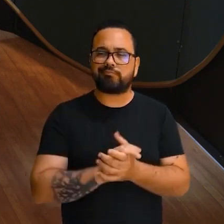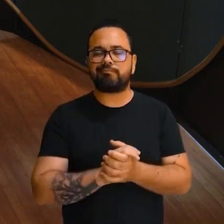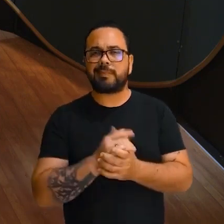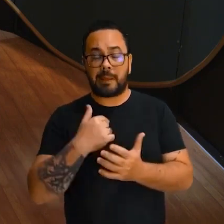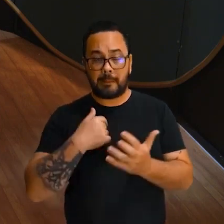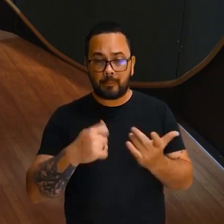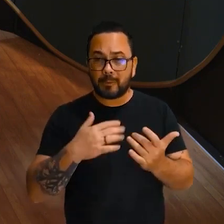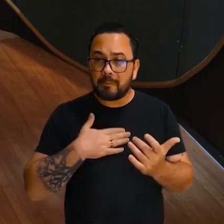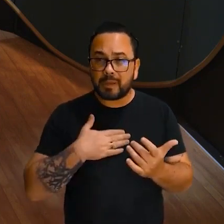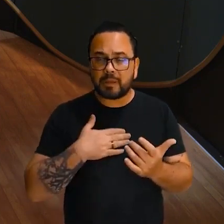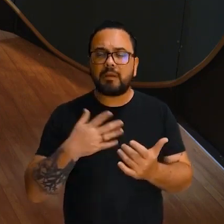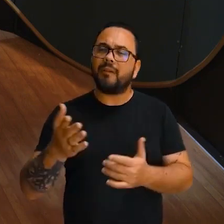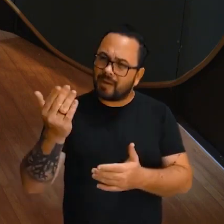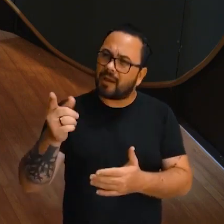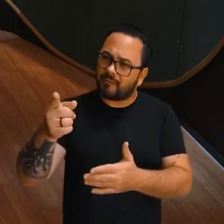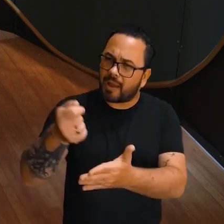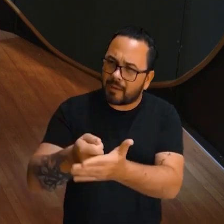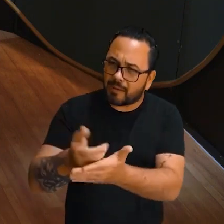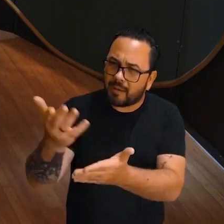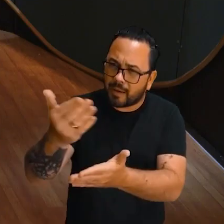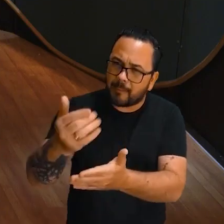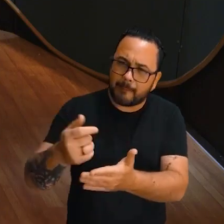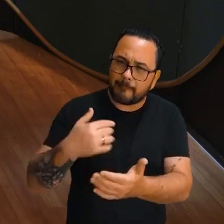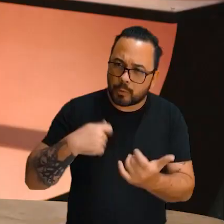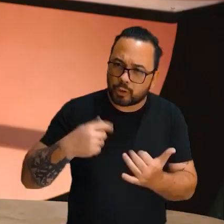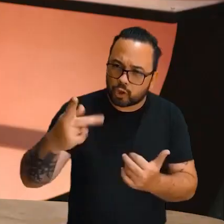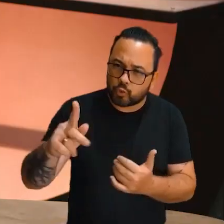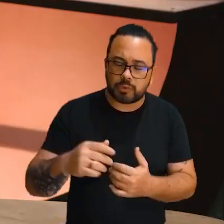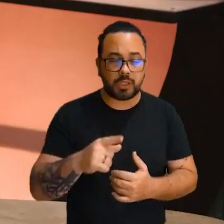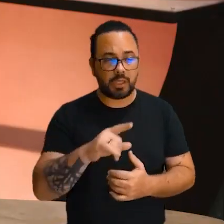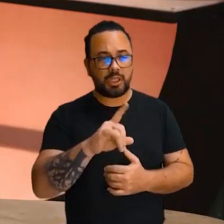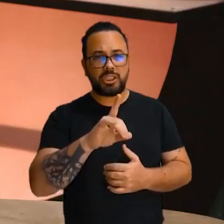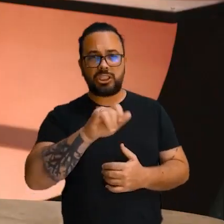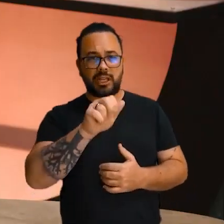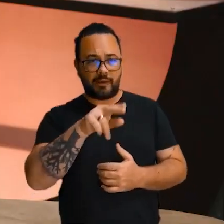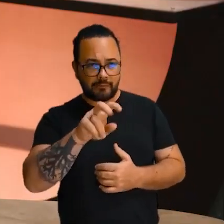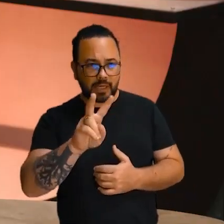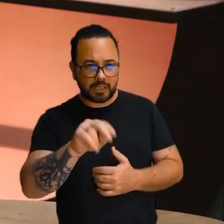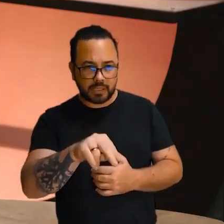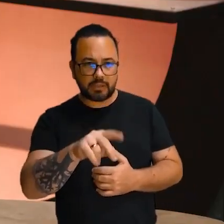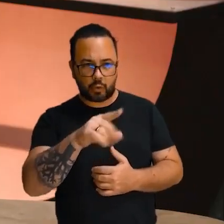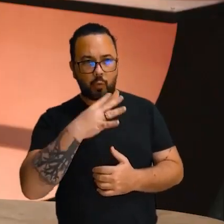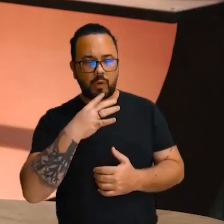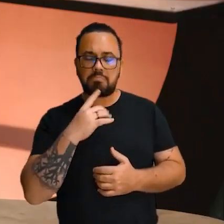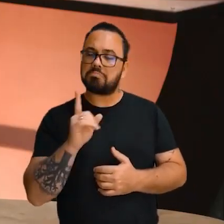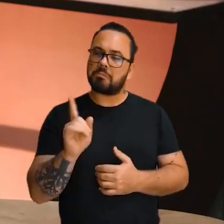música minha? Tá, e os caras insistindo. Aí eu, no meio do papo, eu falei, Djavan, vocês conhecem? Eles, não.